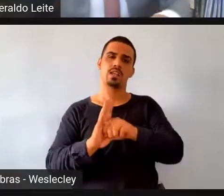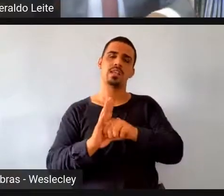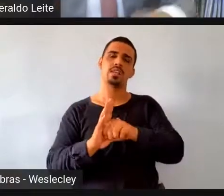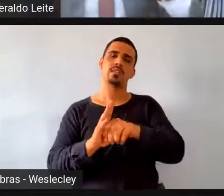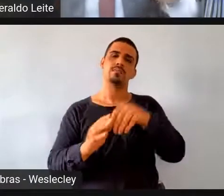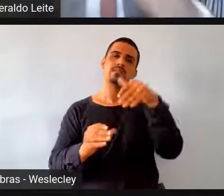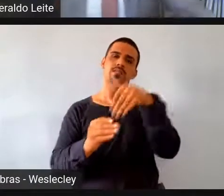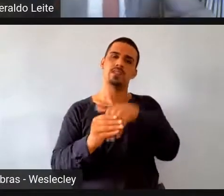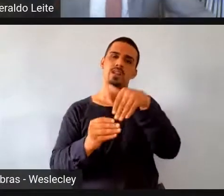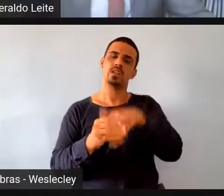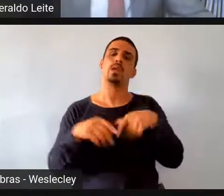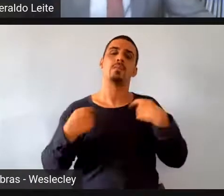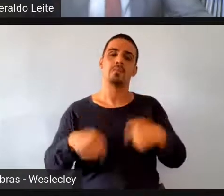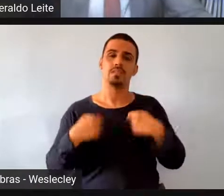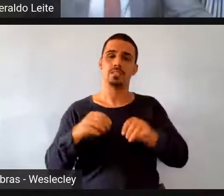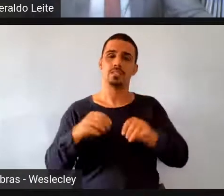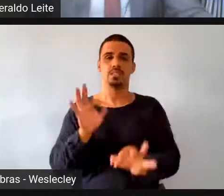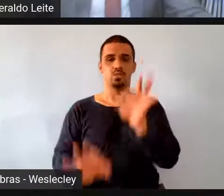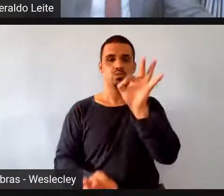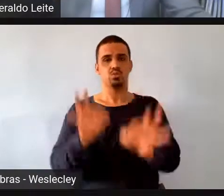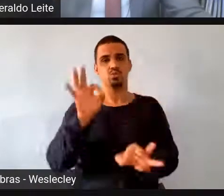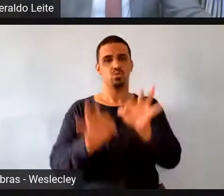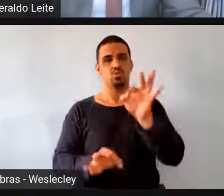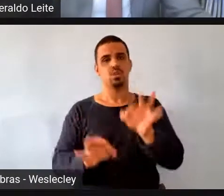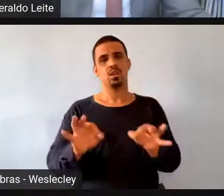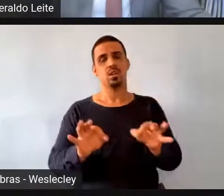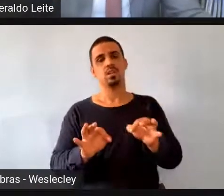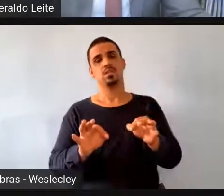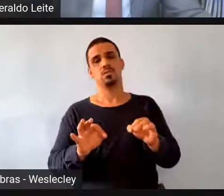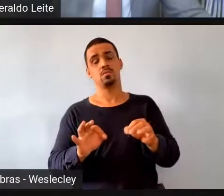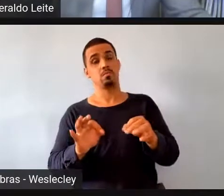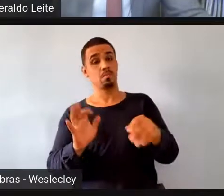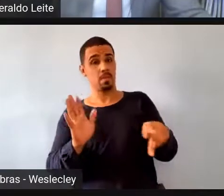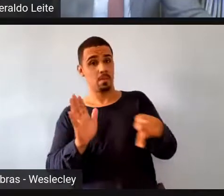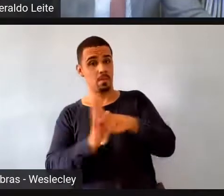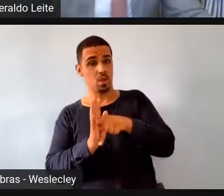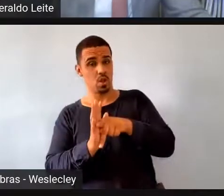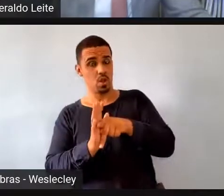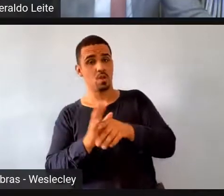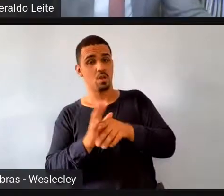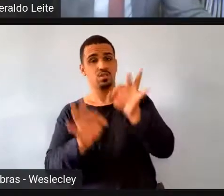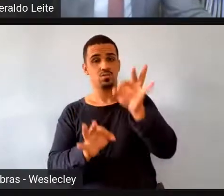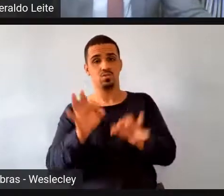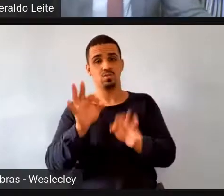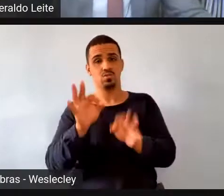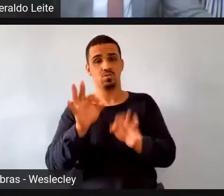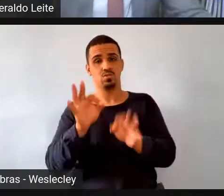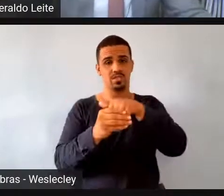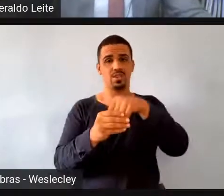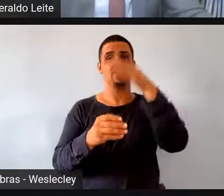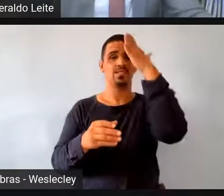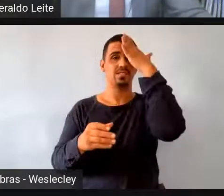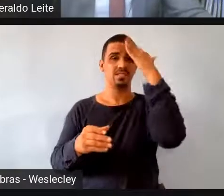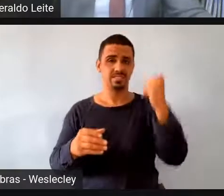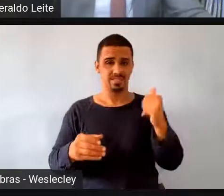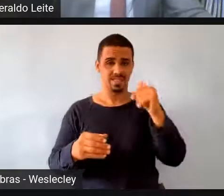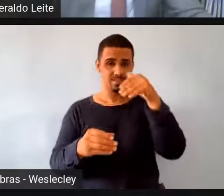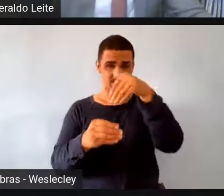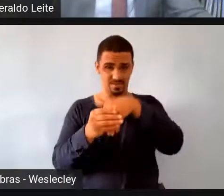ser julgados pela Justiça Eleitoral, e a gente sabe que a Justiça Eleitoral não é uma